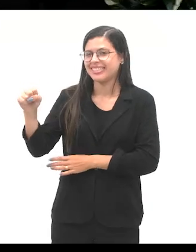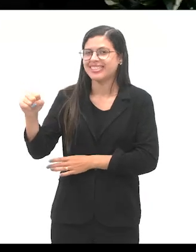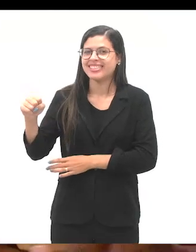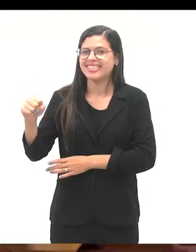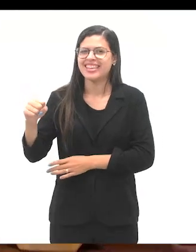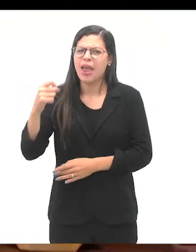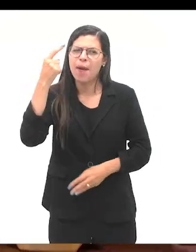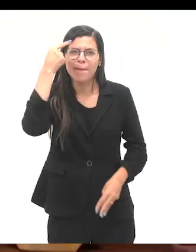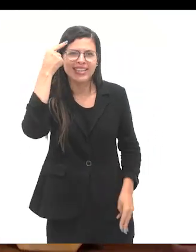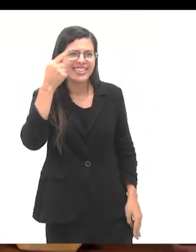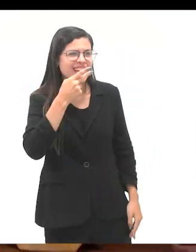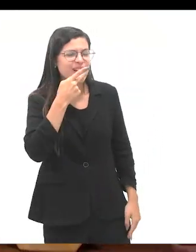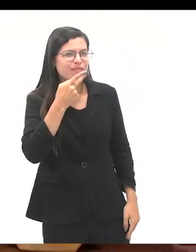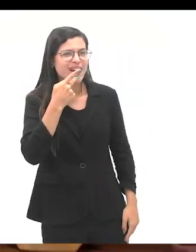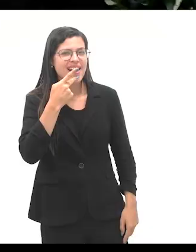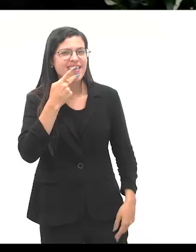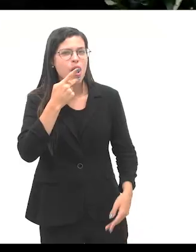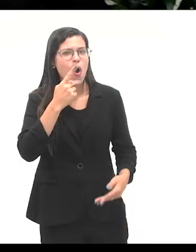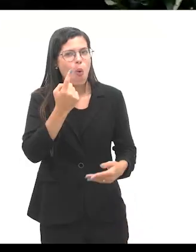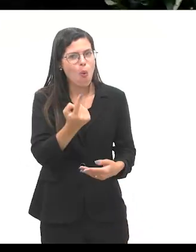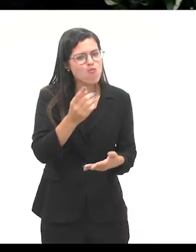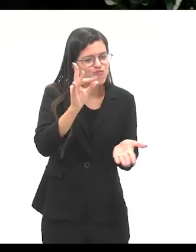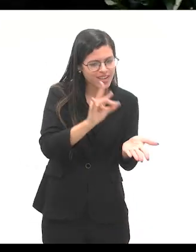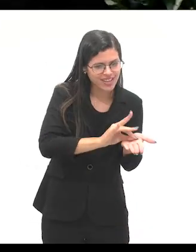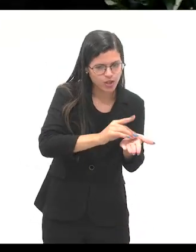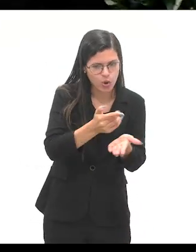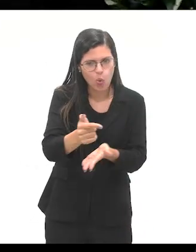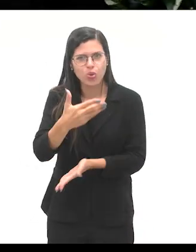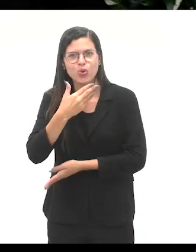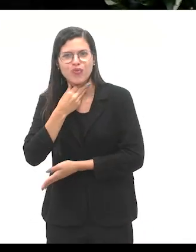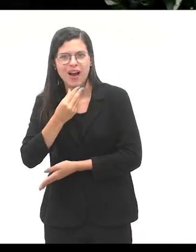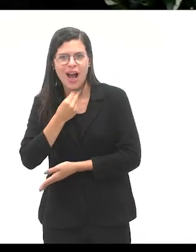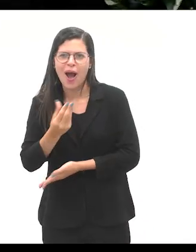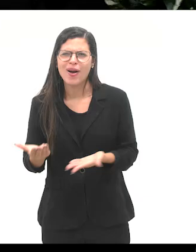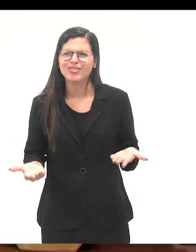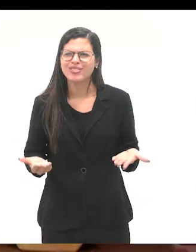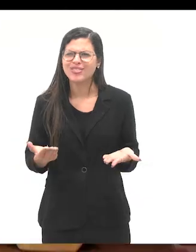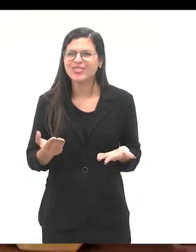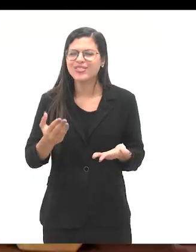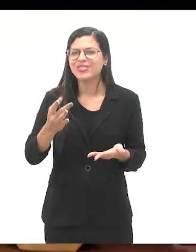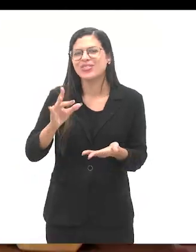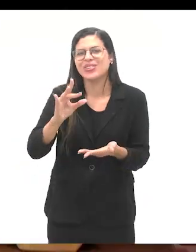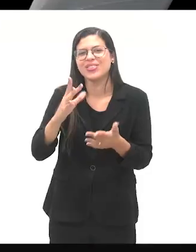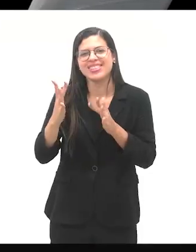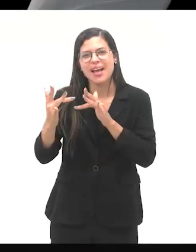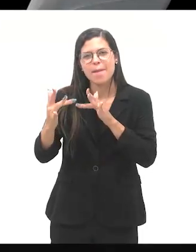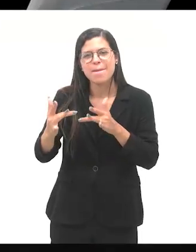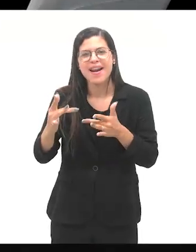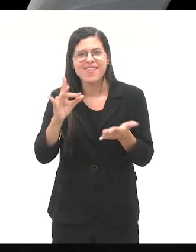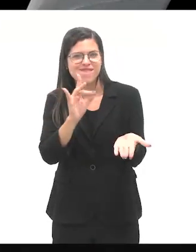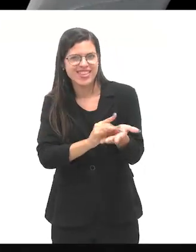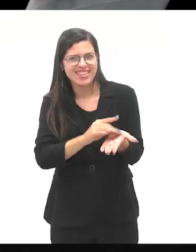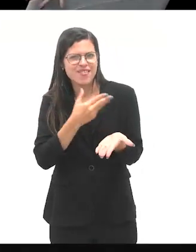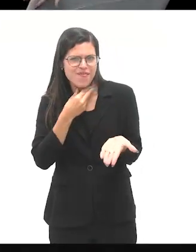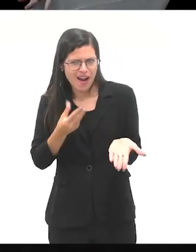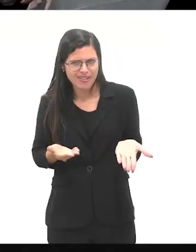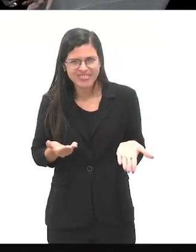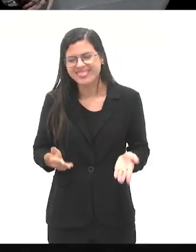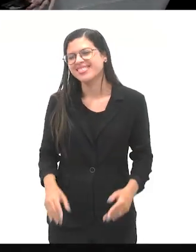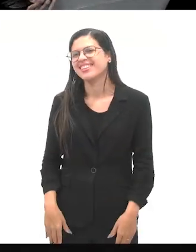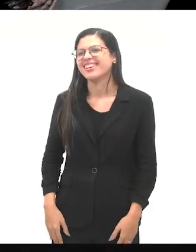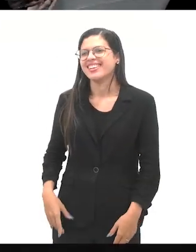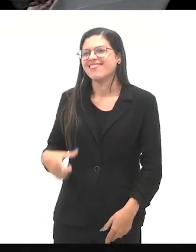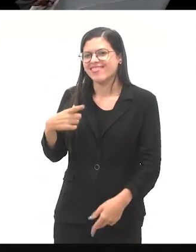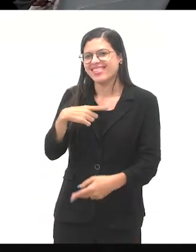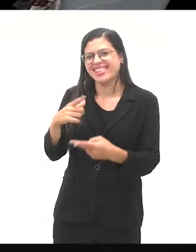outra espécie, né? Inclusive... Eu achei que o senhor fosse falar um é o verdadeiro, outro é o falso. Namorado verdadeiro, namorado falso. Então,